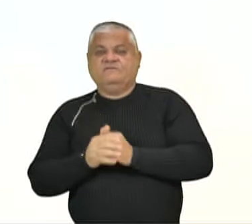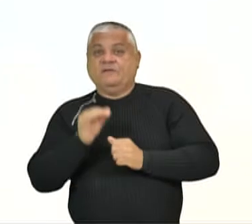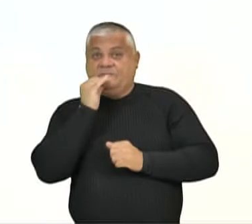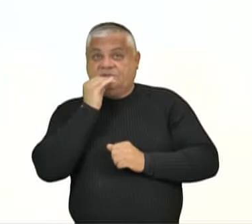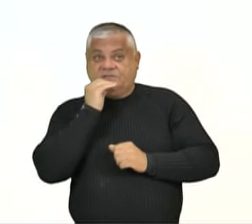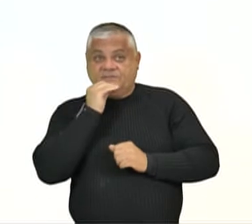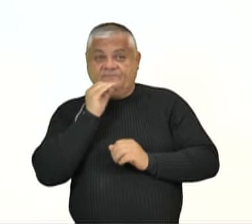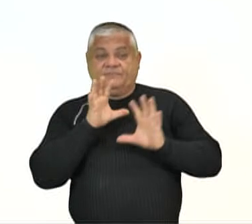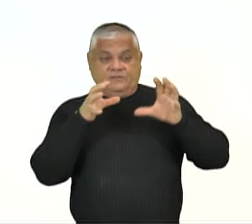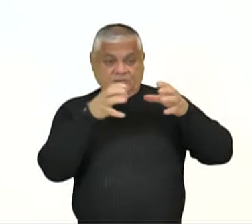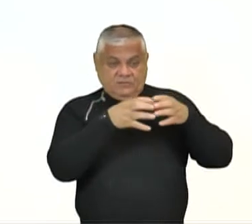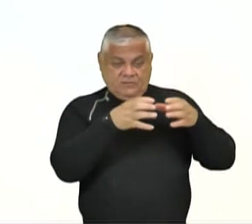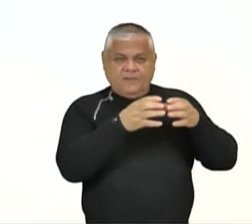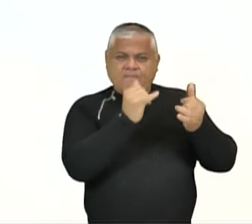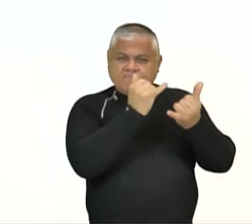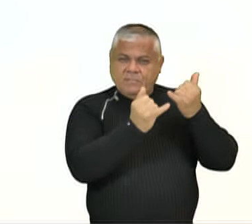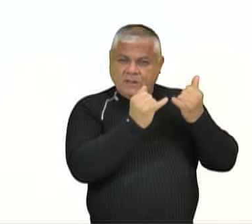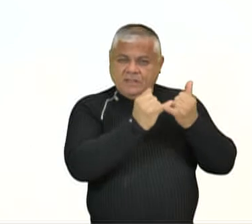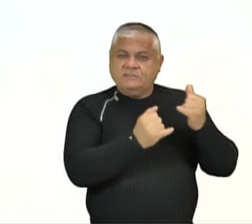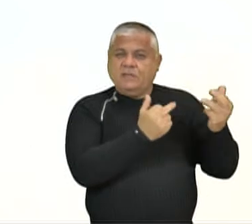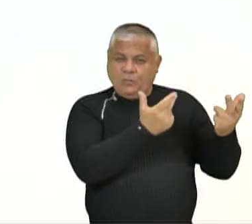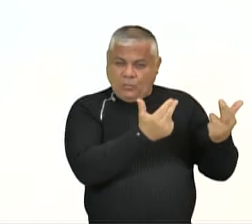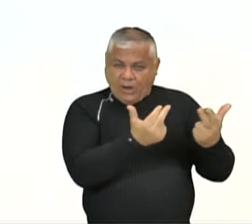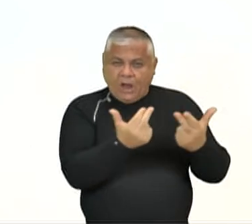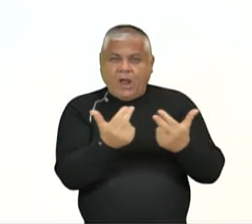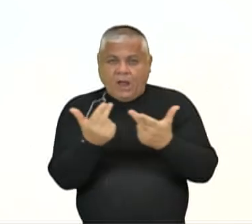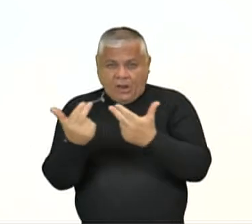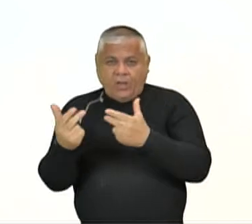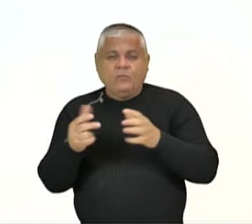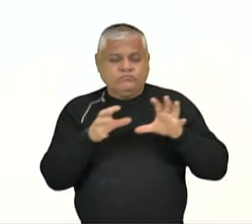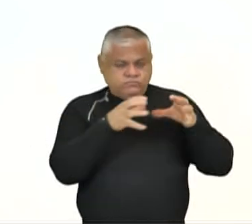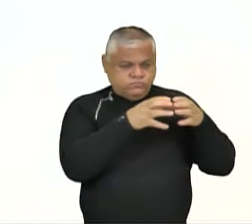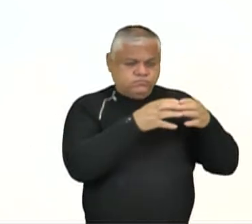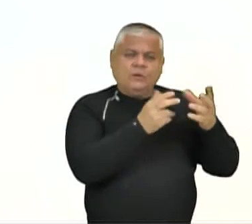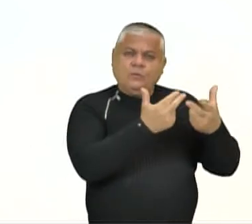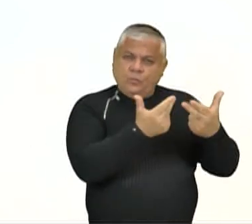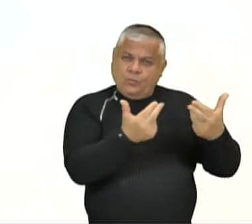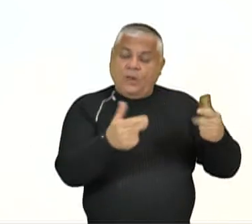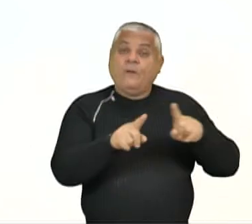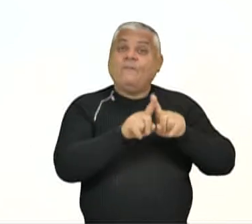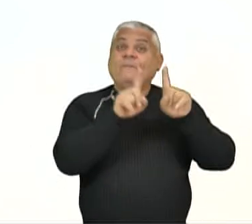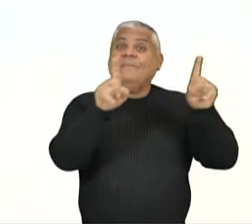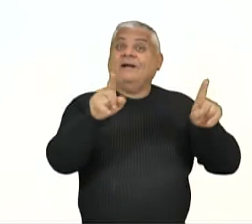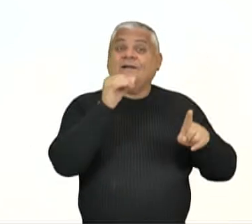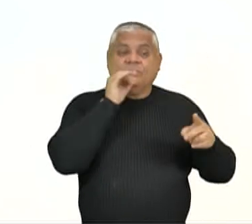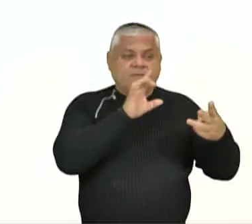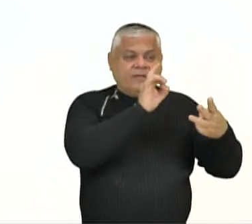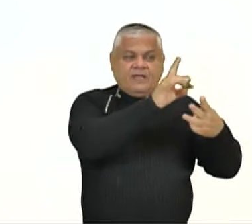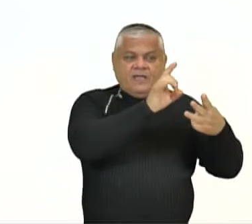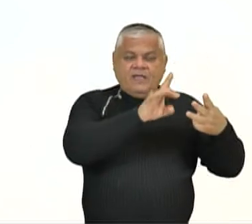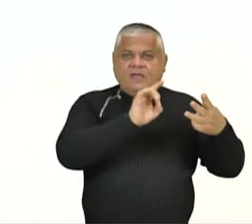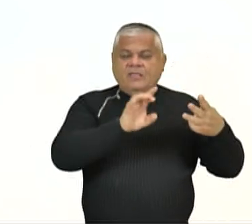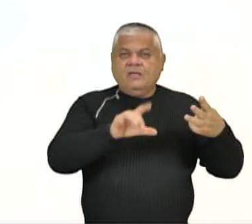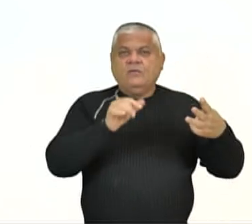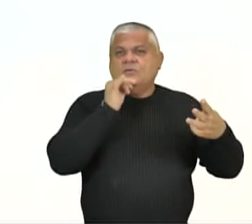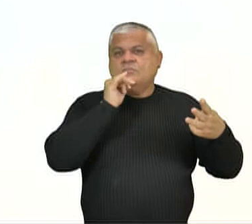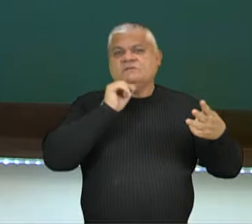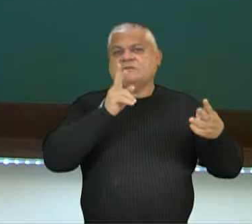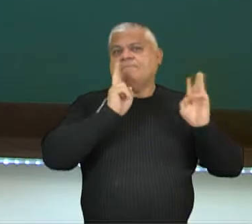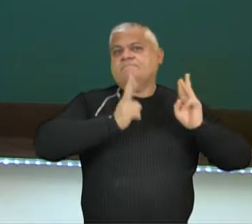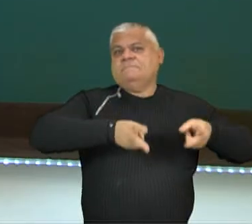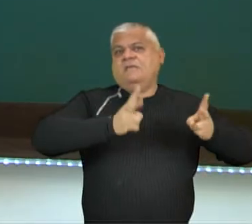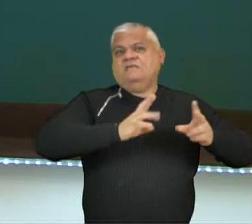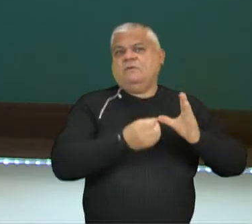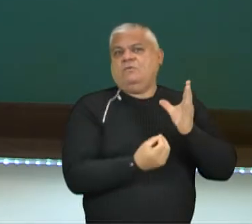ver que os organismos apresentam características semelhantes entre si, mas que eles não vão compartilhar a